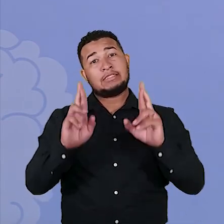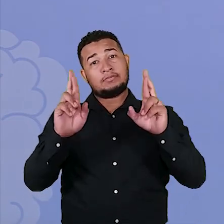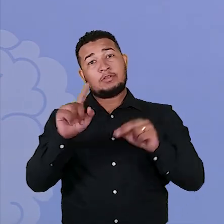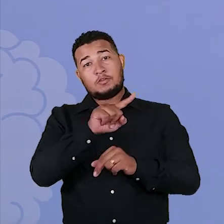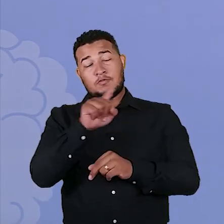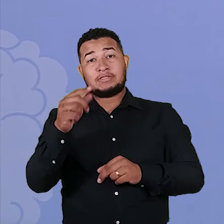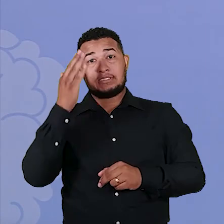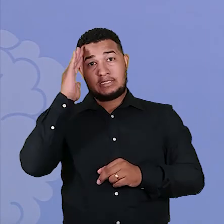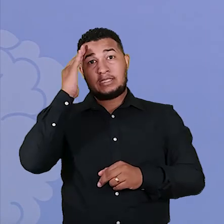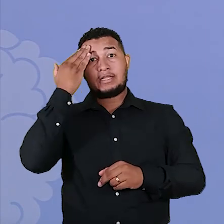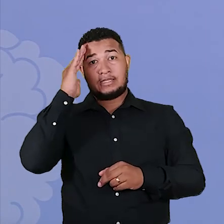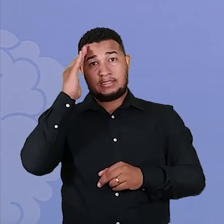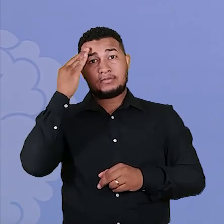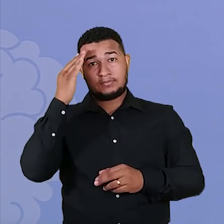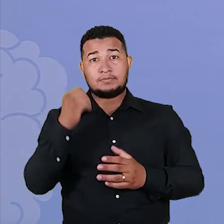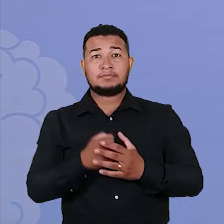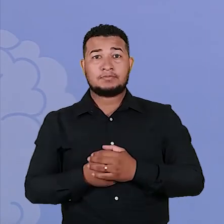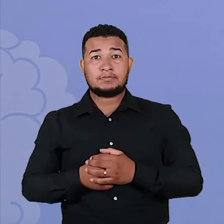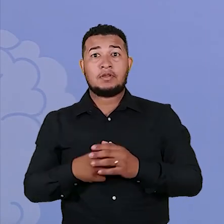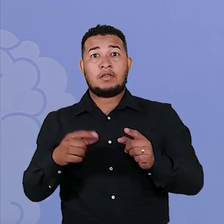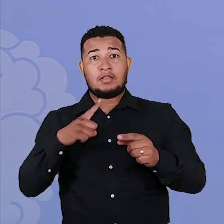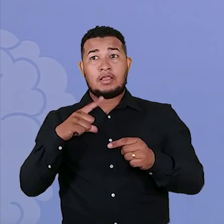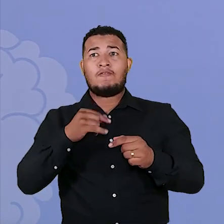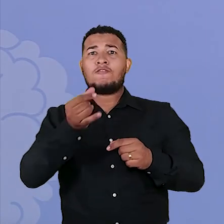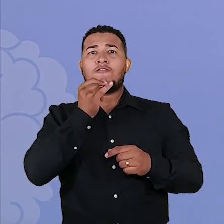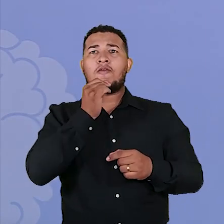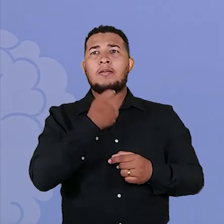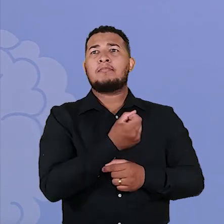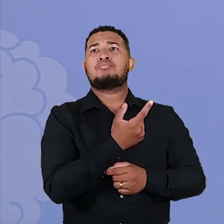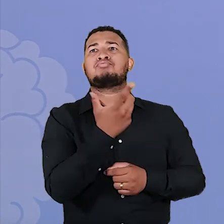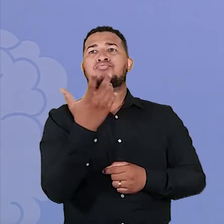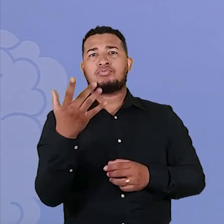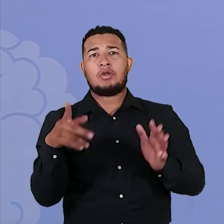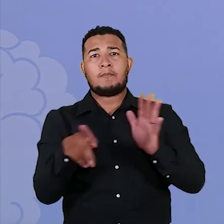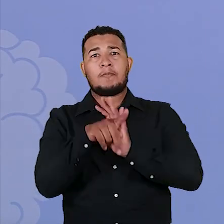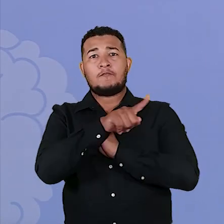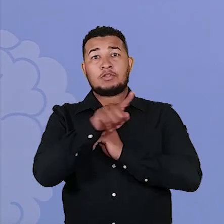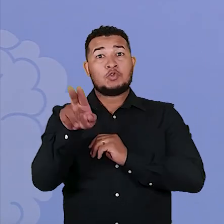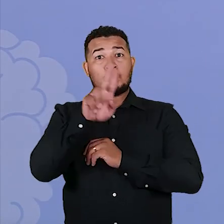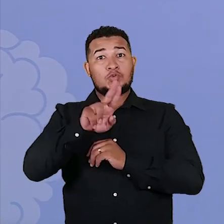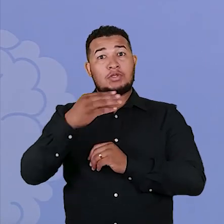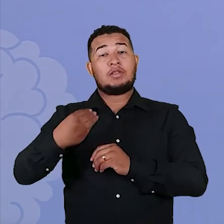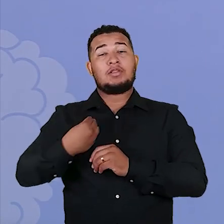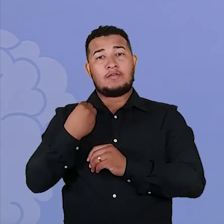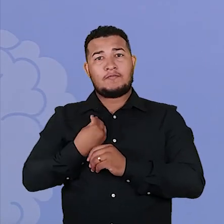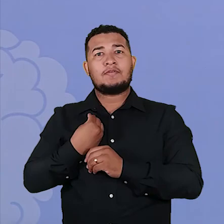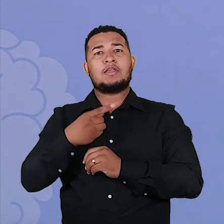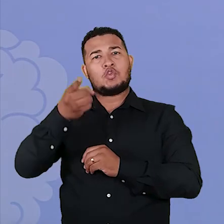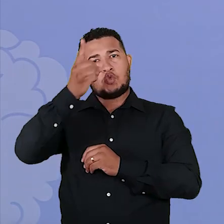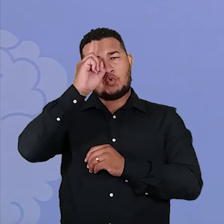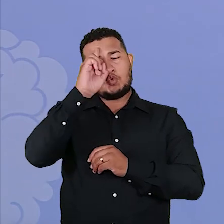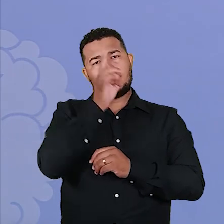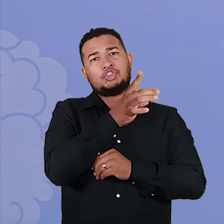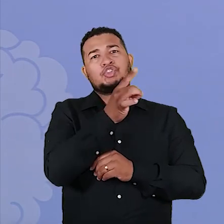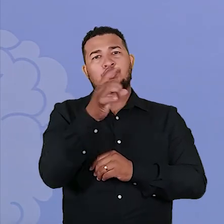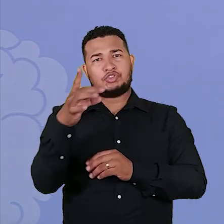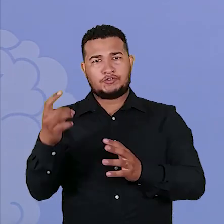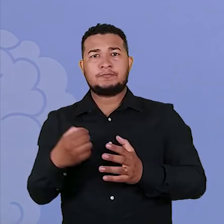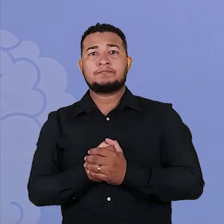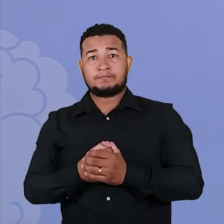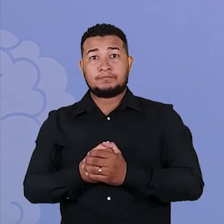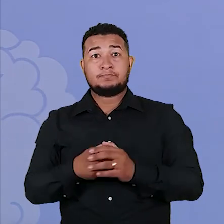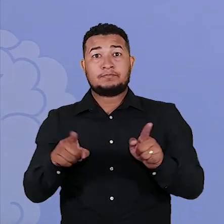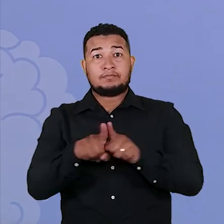Então, é isso. Espero que vocês tenham entendido. Trouxe muitos exemplos para vocês aplicarem na vida de vocês,